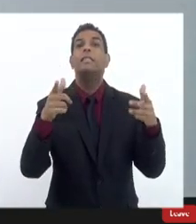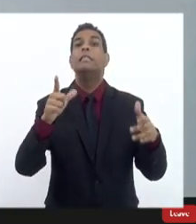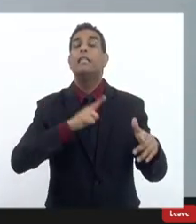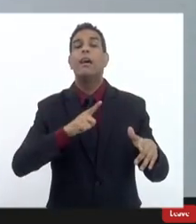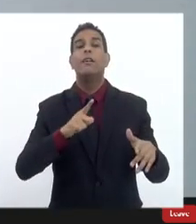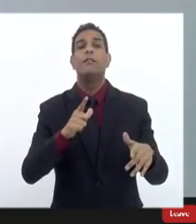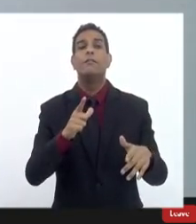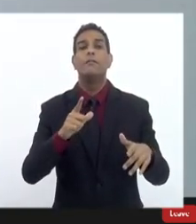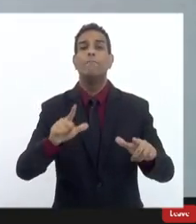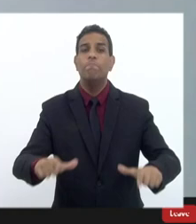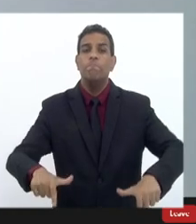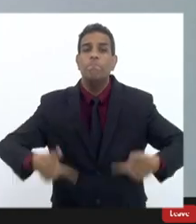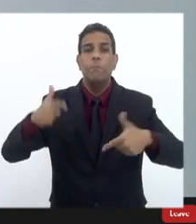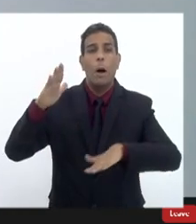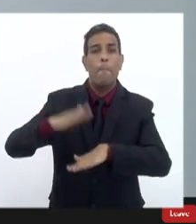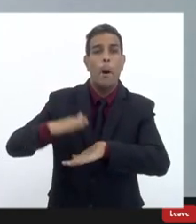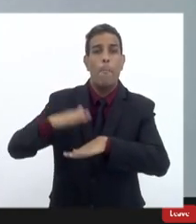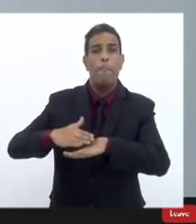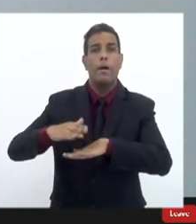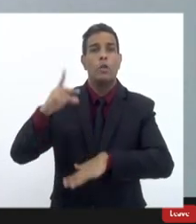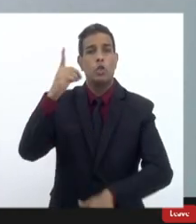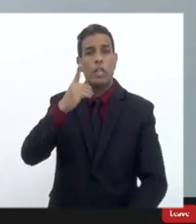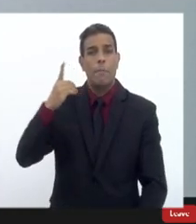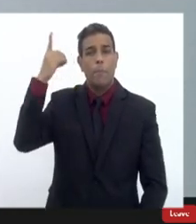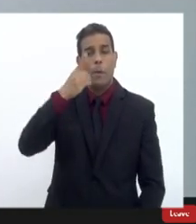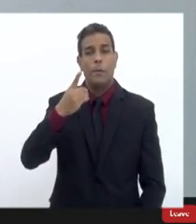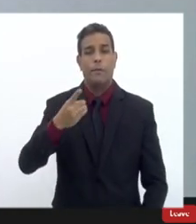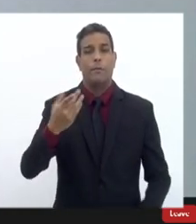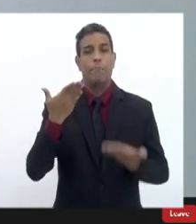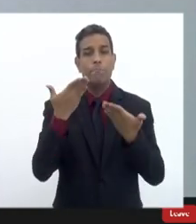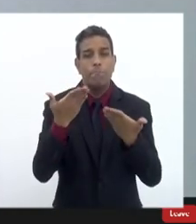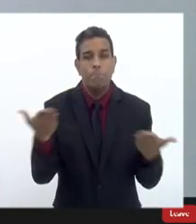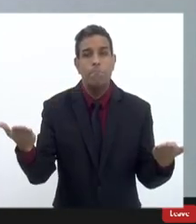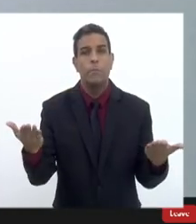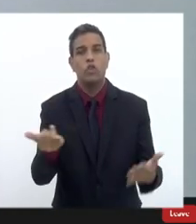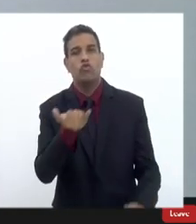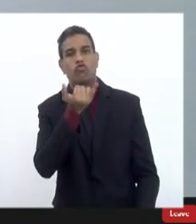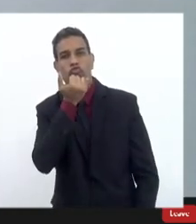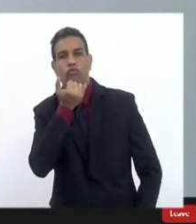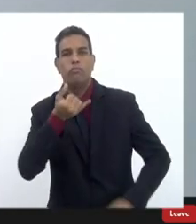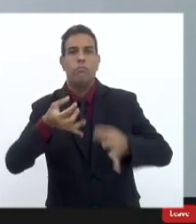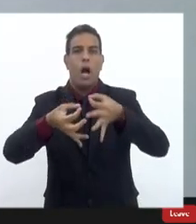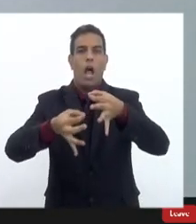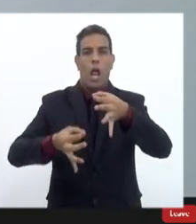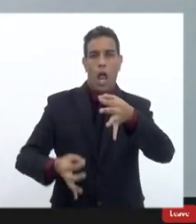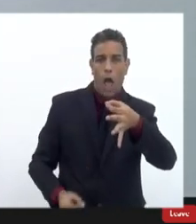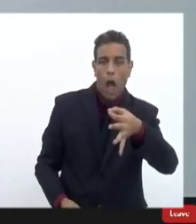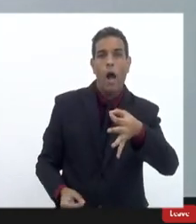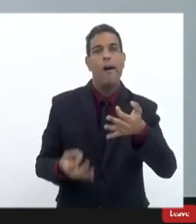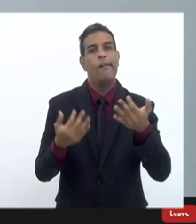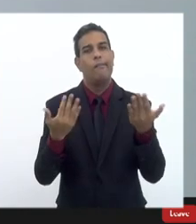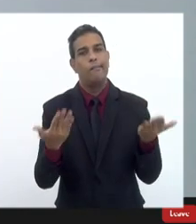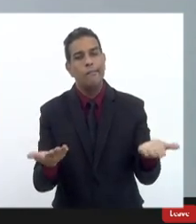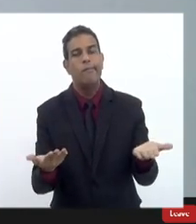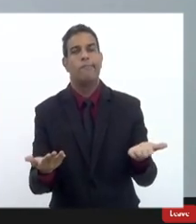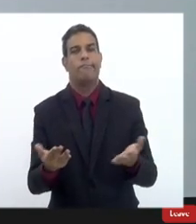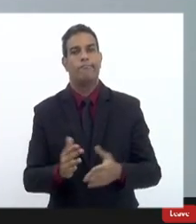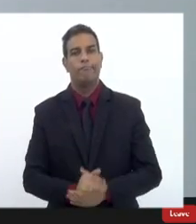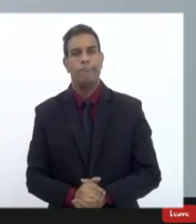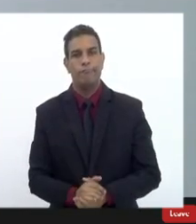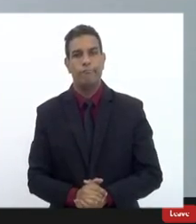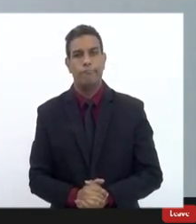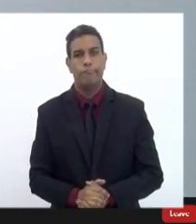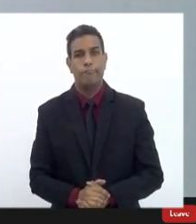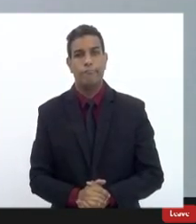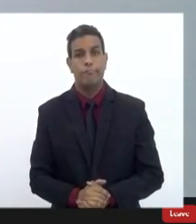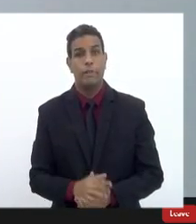política por parte de todos os presentes, né? Aqui eu termino minhas considerações e me desculpo também pela extensão da fala. Também coloco que